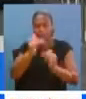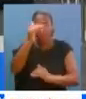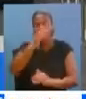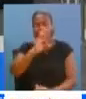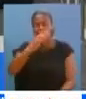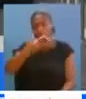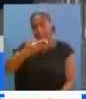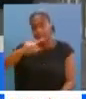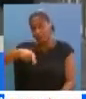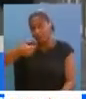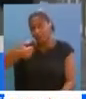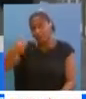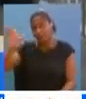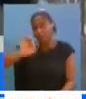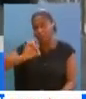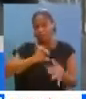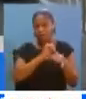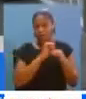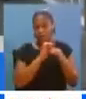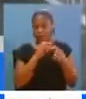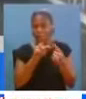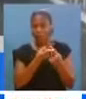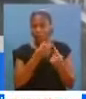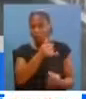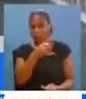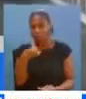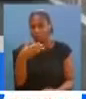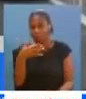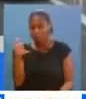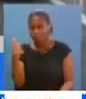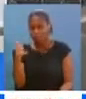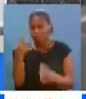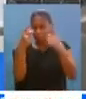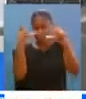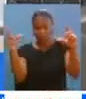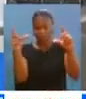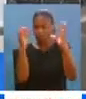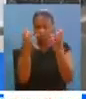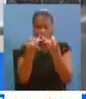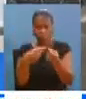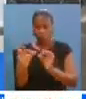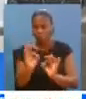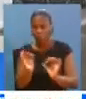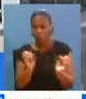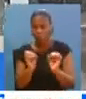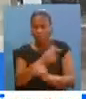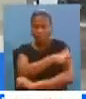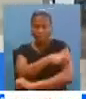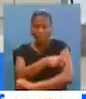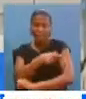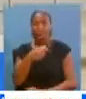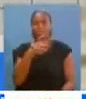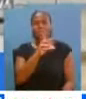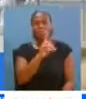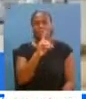de 47,5% relativamente ao ano 2012. As empresas sem contabilidade organizada representam cerca